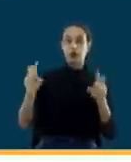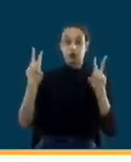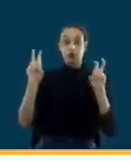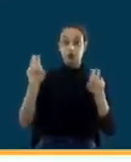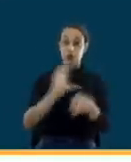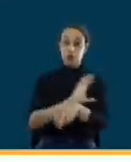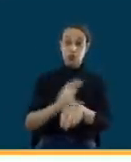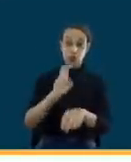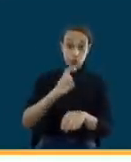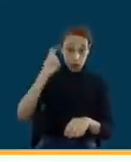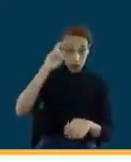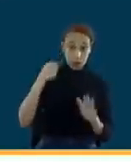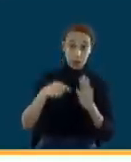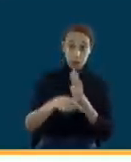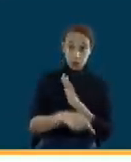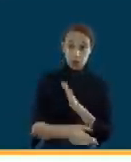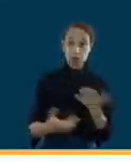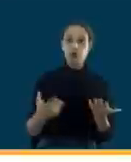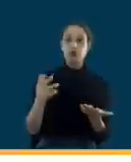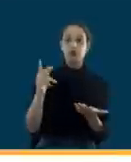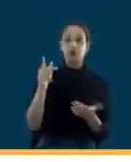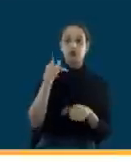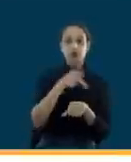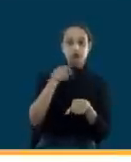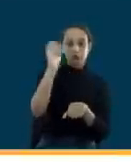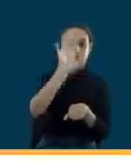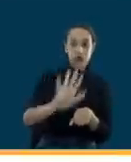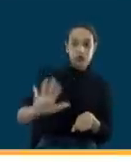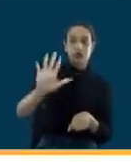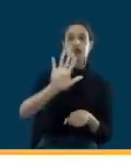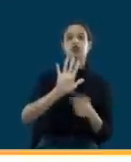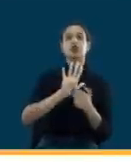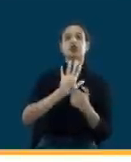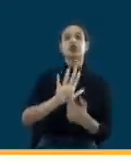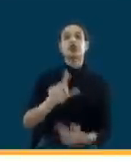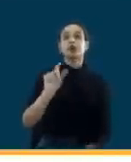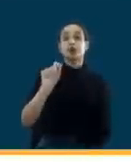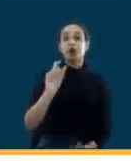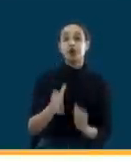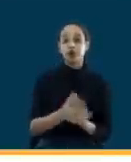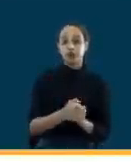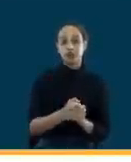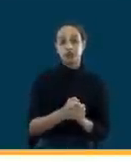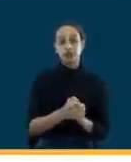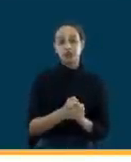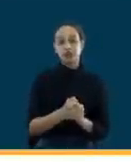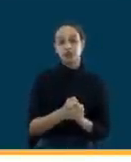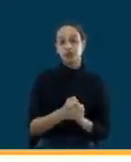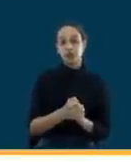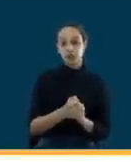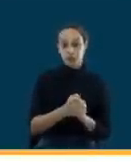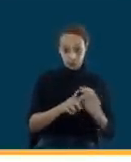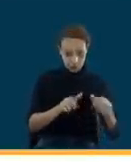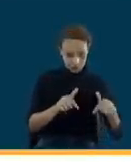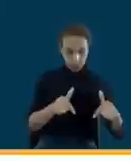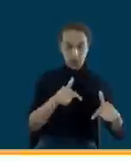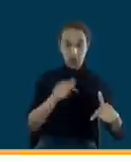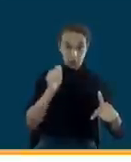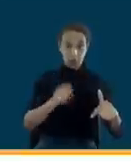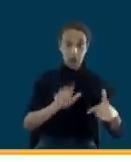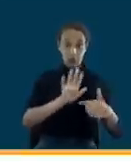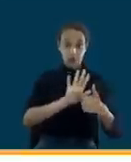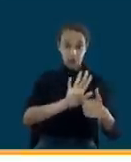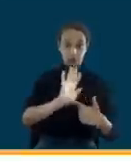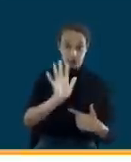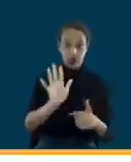país, dizer que um dos efeitos, eu até tive a oportunidade já de mencionar, mas um dos